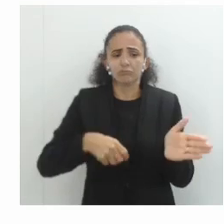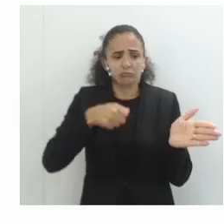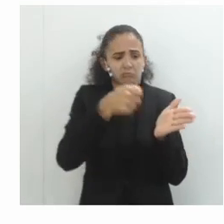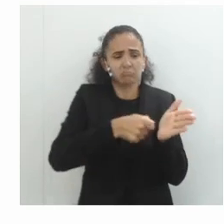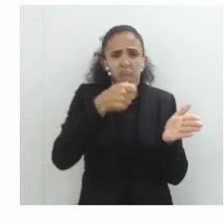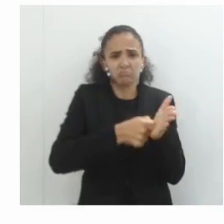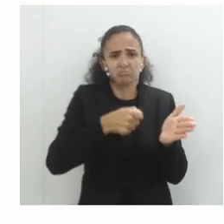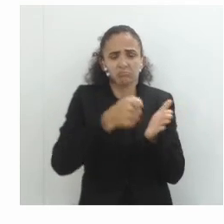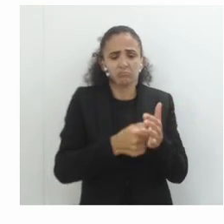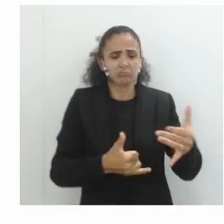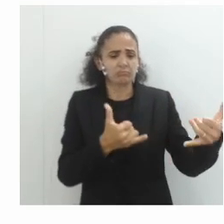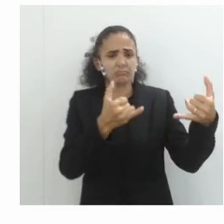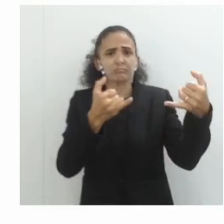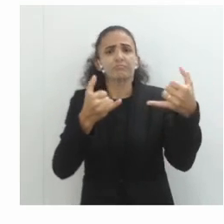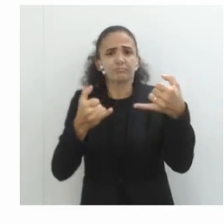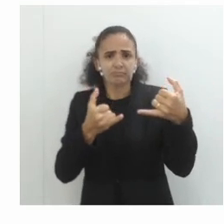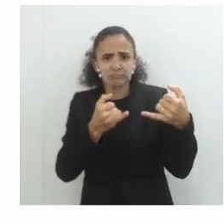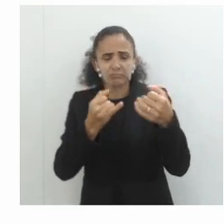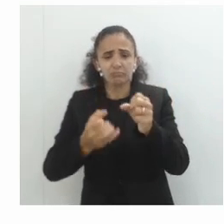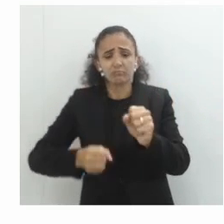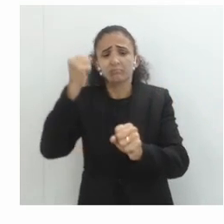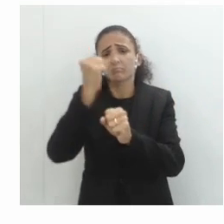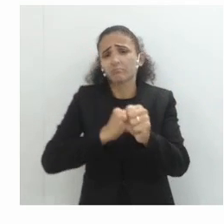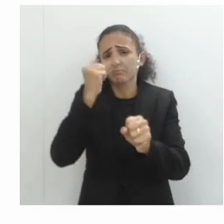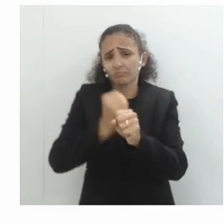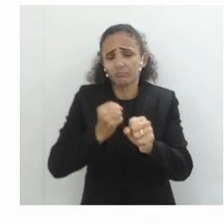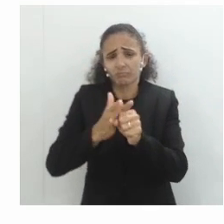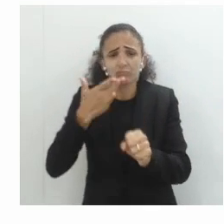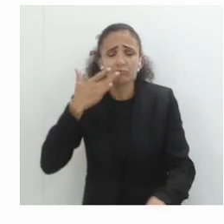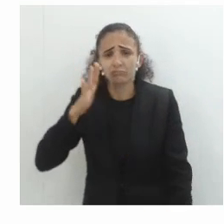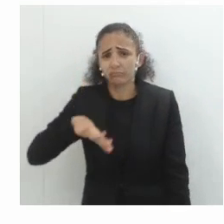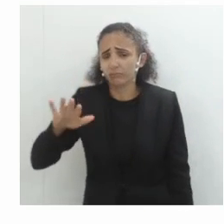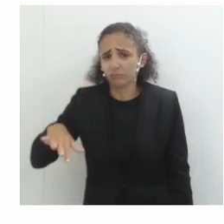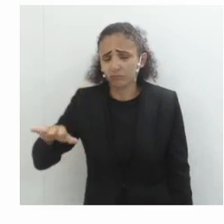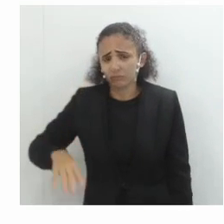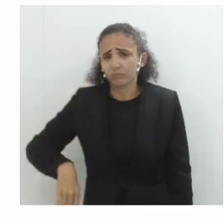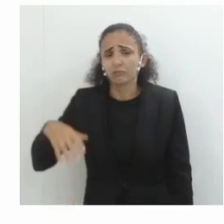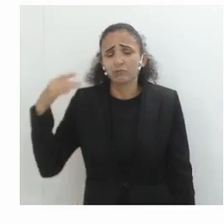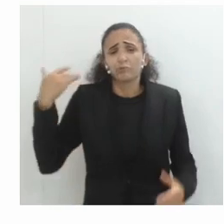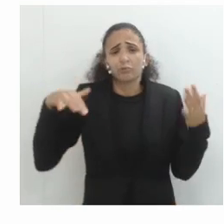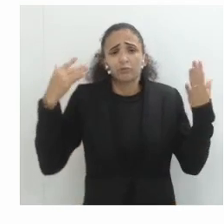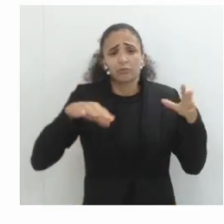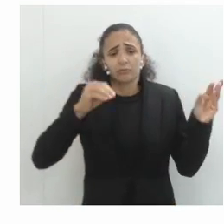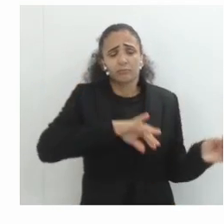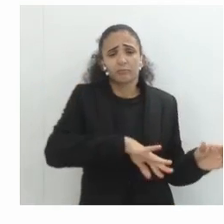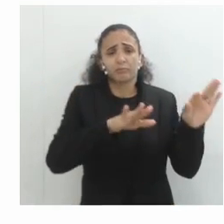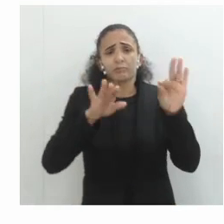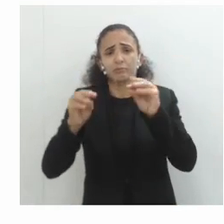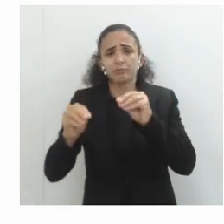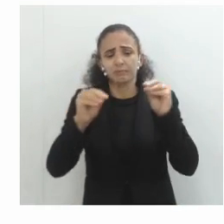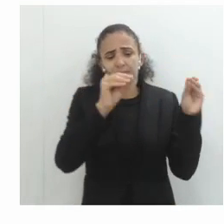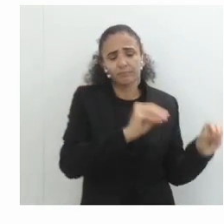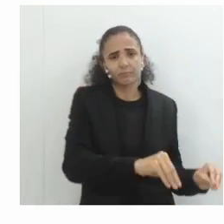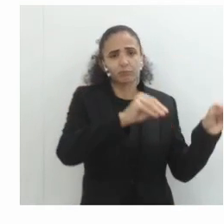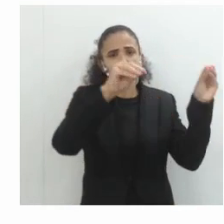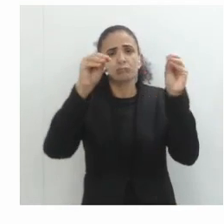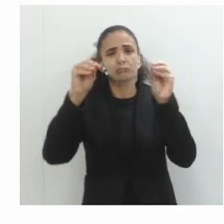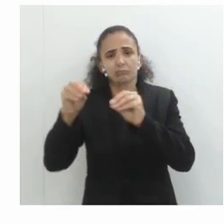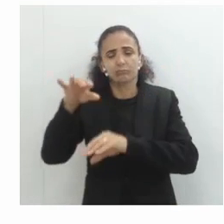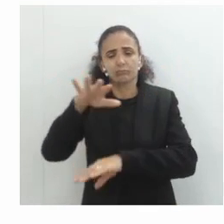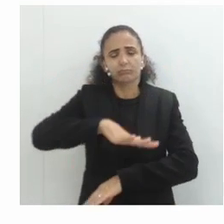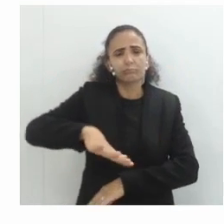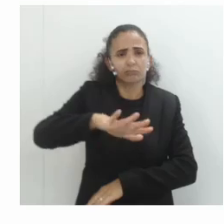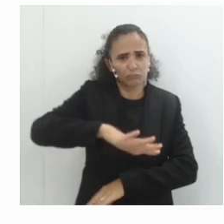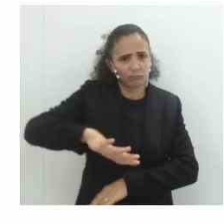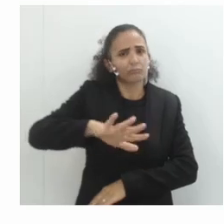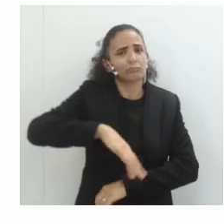Então utiliza arma, mata criança e aí provoca uma migração em massa do seu território